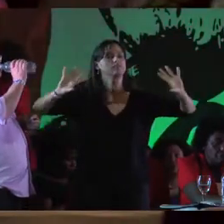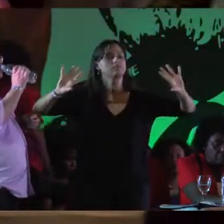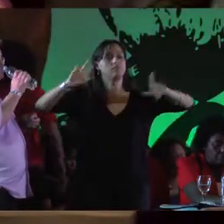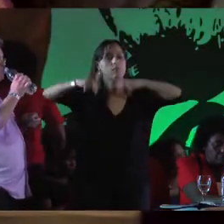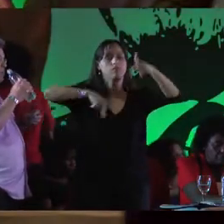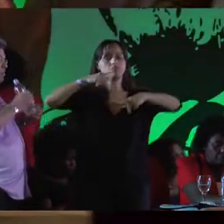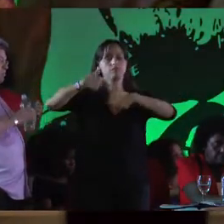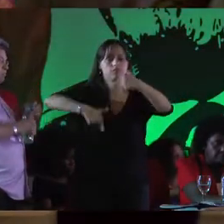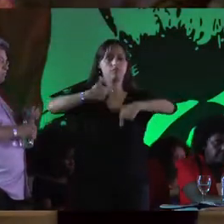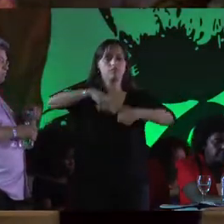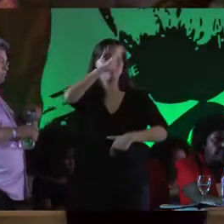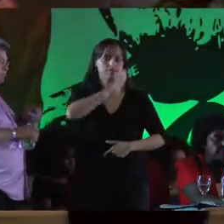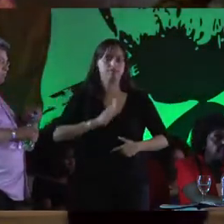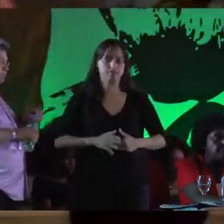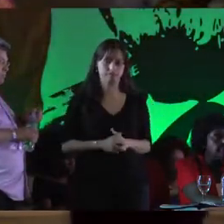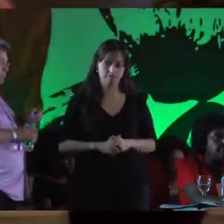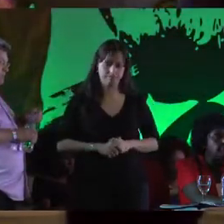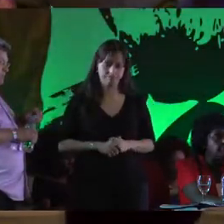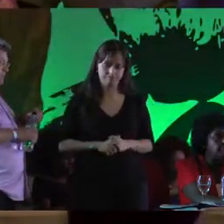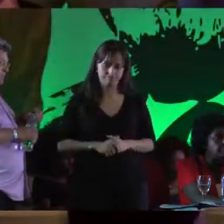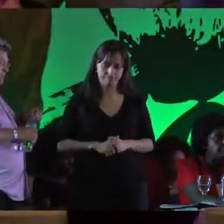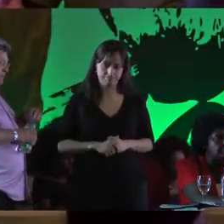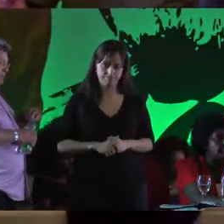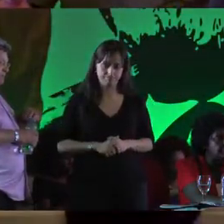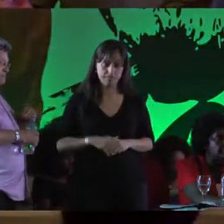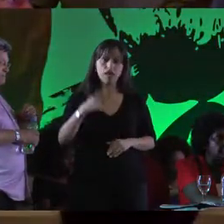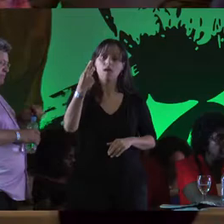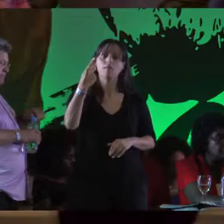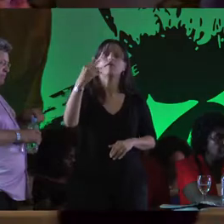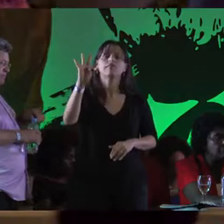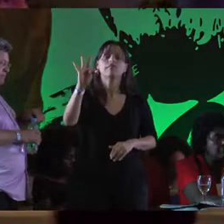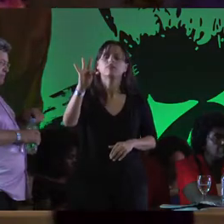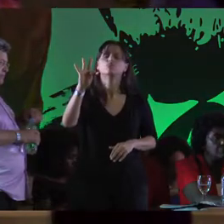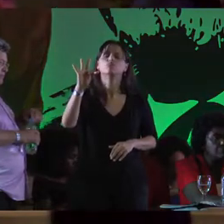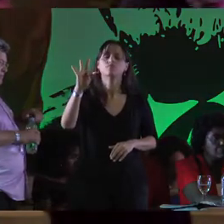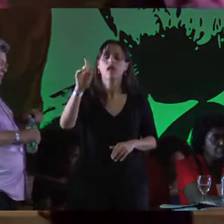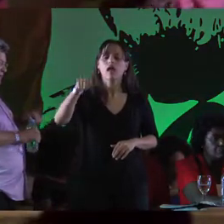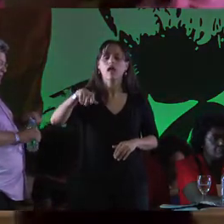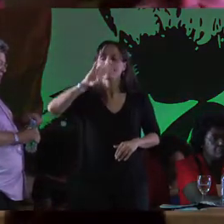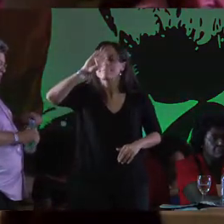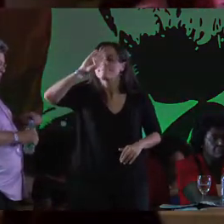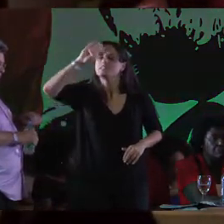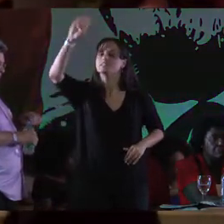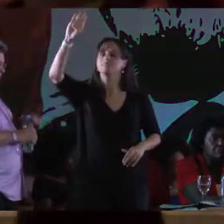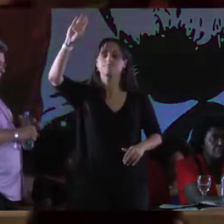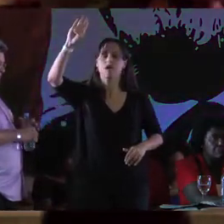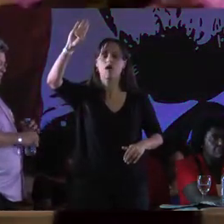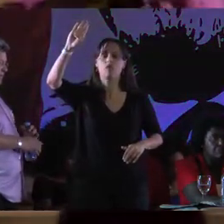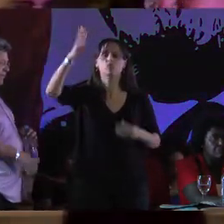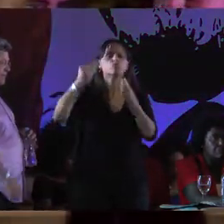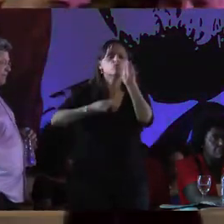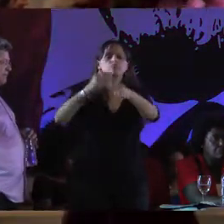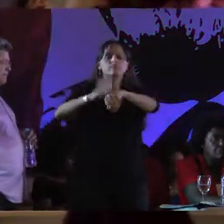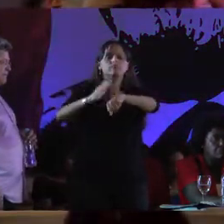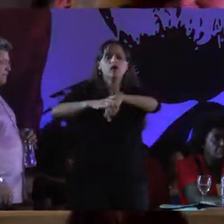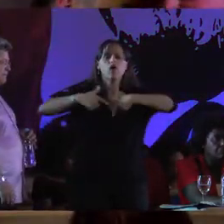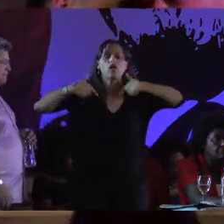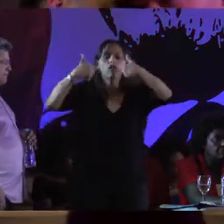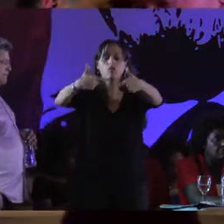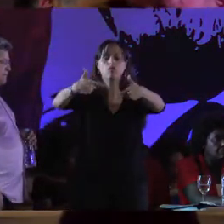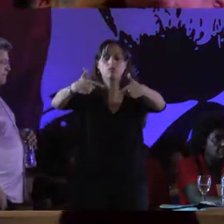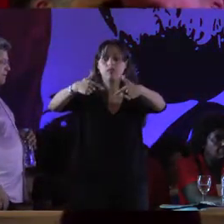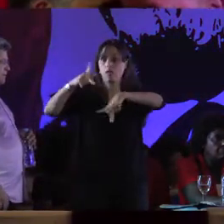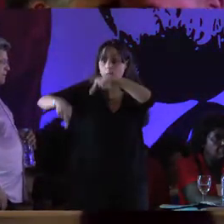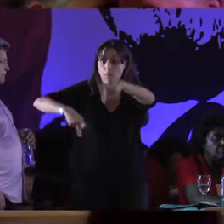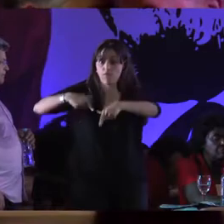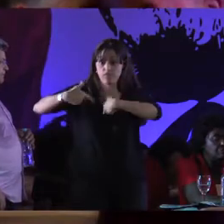E realiza. O PT é o principal instrumento de luta da classe trabalhadora.